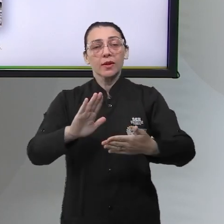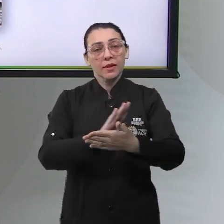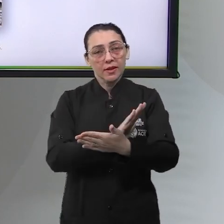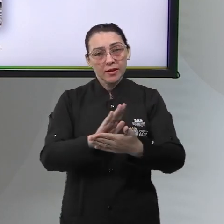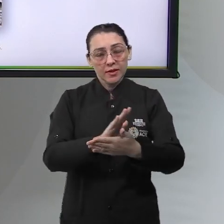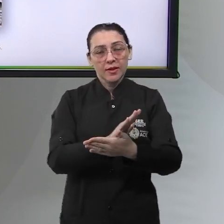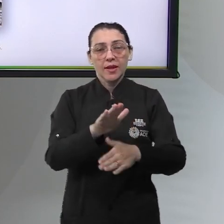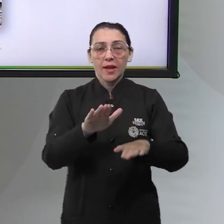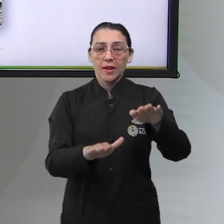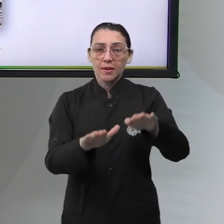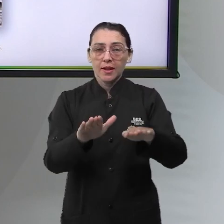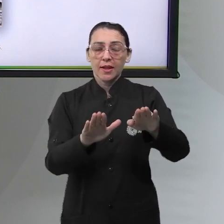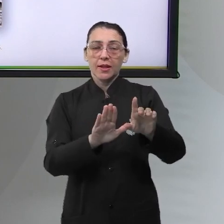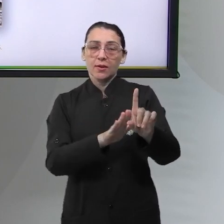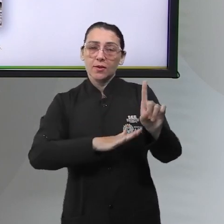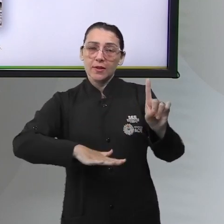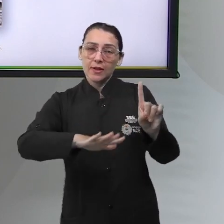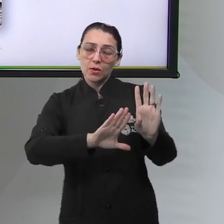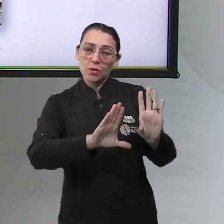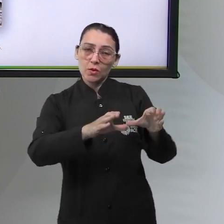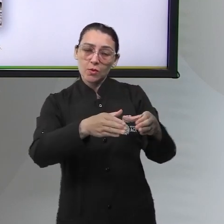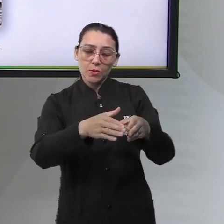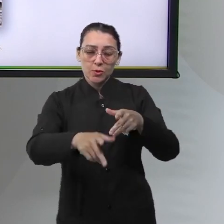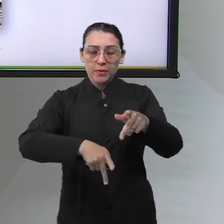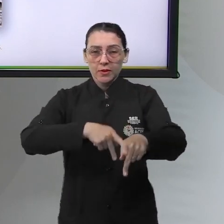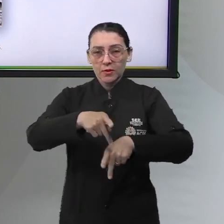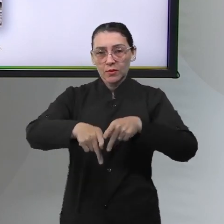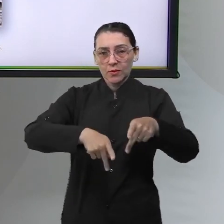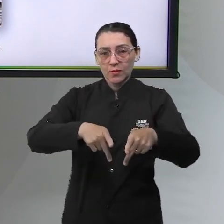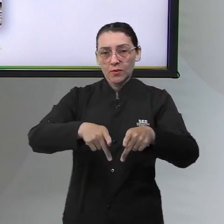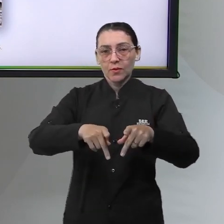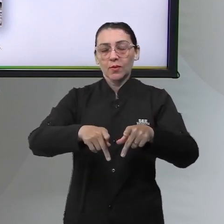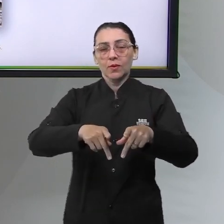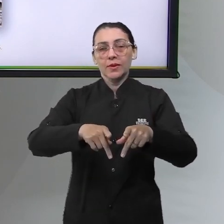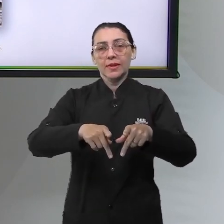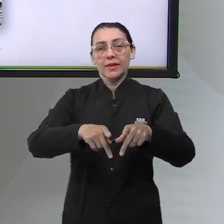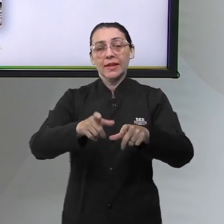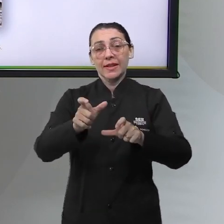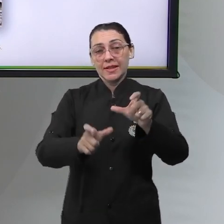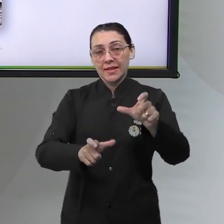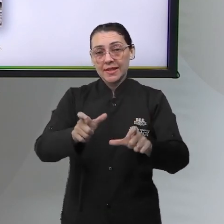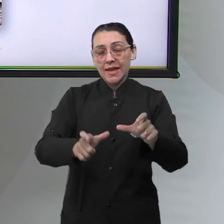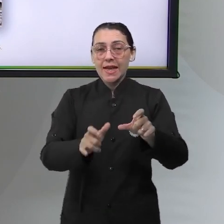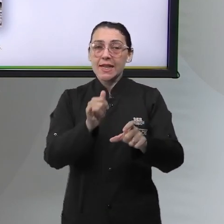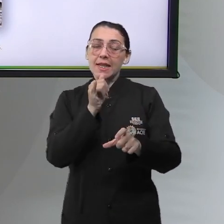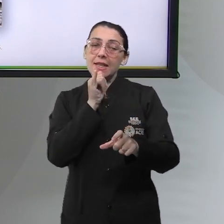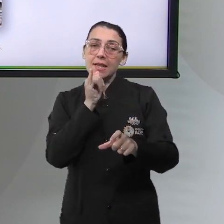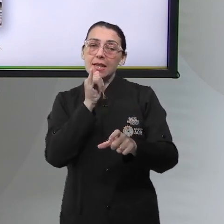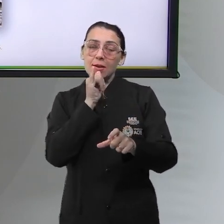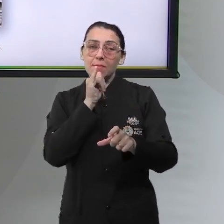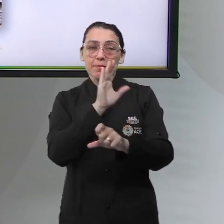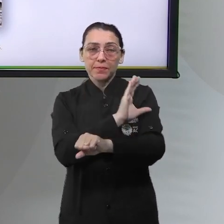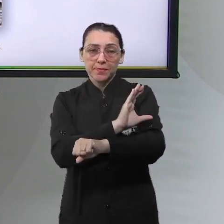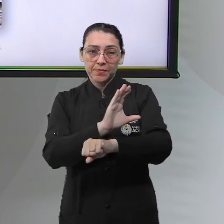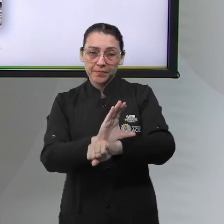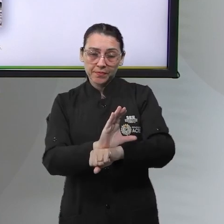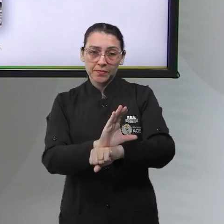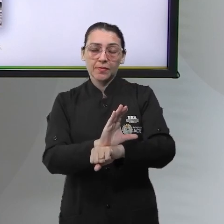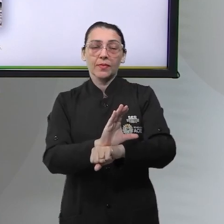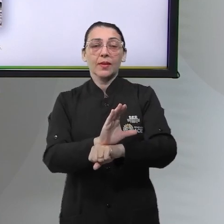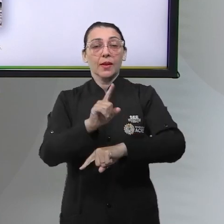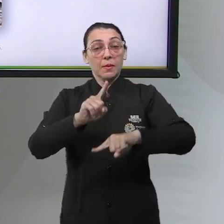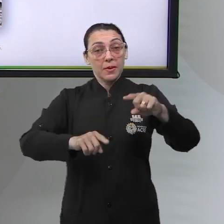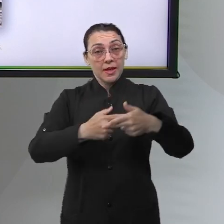determinada sociedade, de um agrupamento de pessoas. Ou seja, a exemplo da cultura material, a